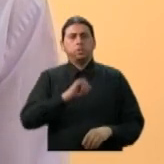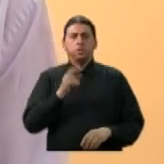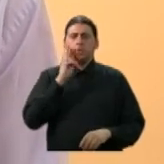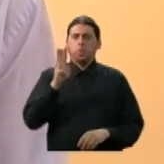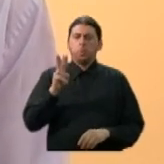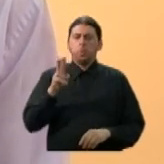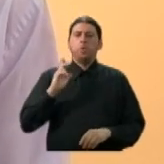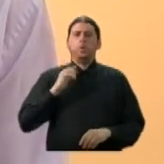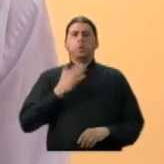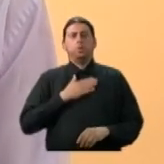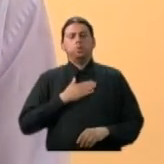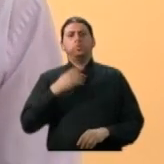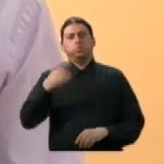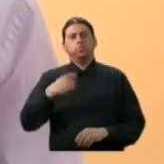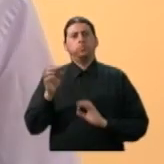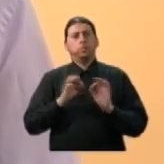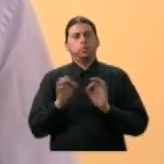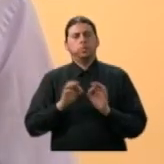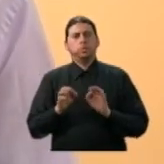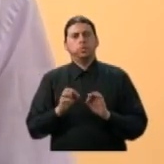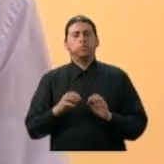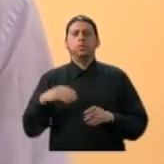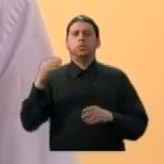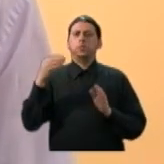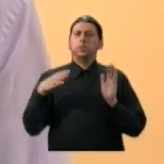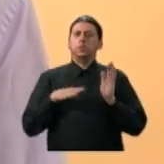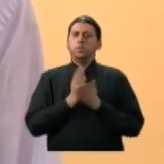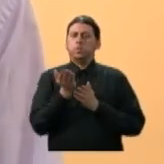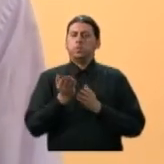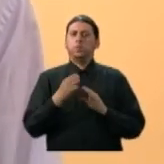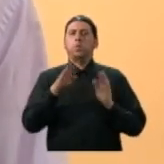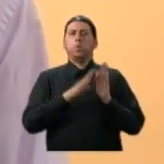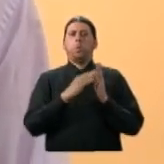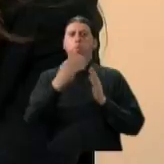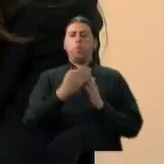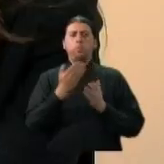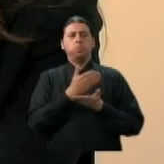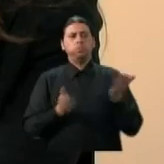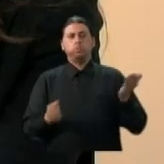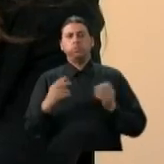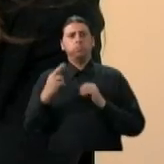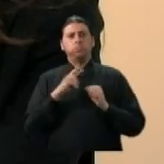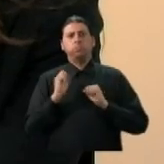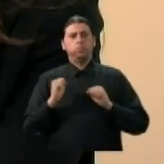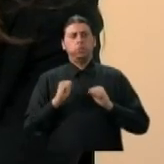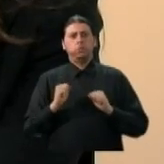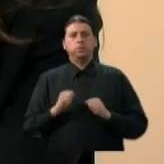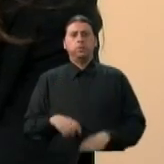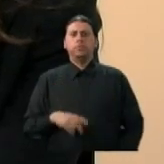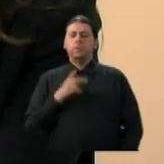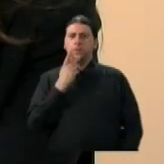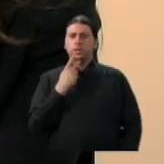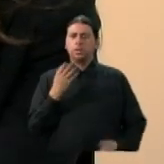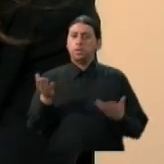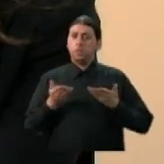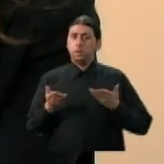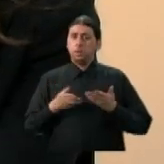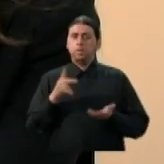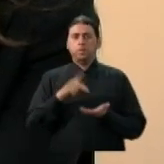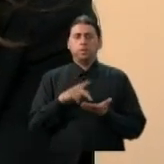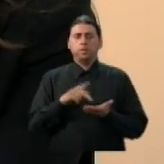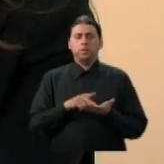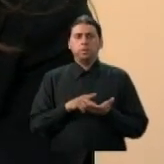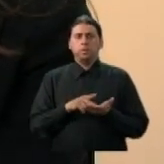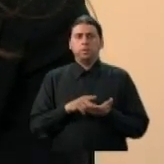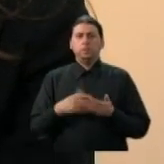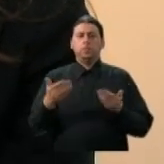preciso fazer essa vacina dentro desse cronograma, não posso perder isso. Eu diria que agora foi